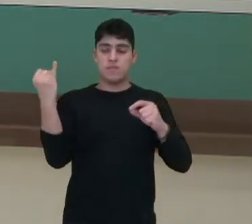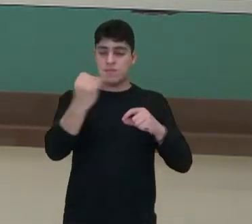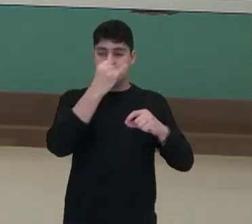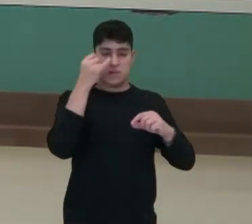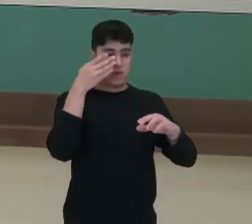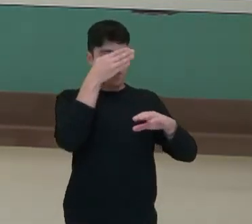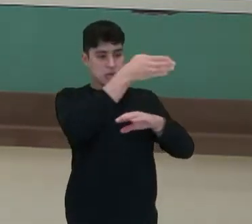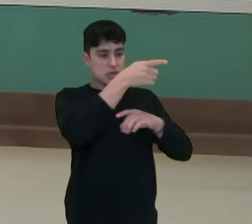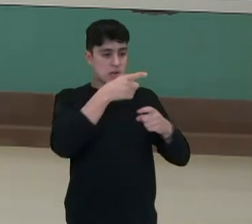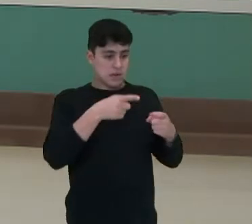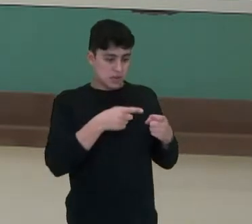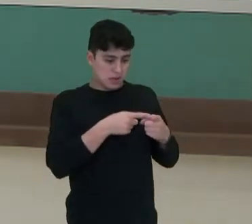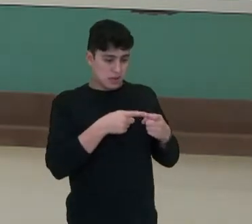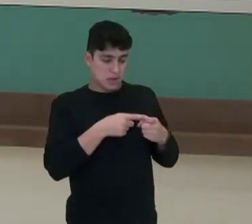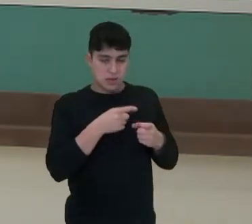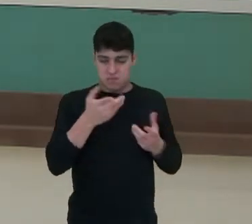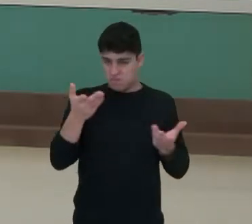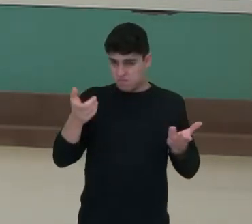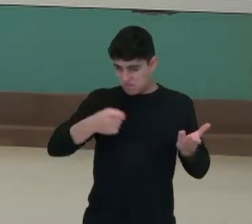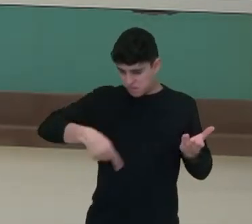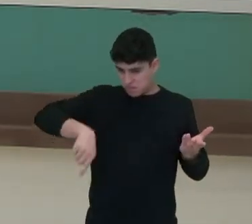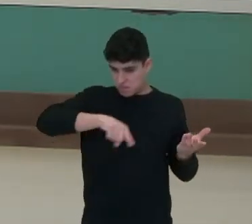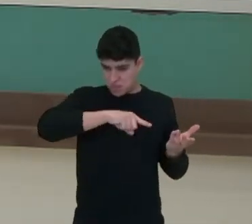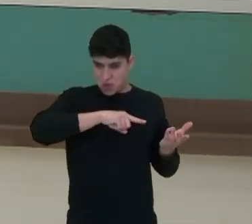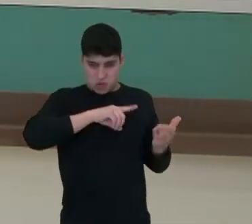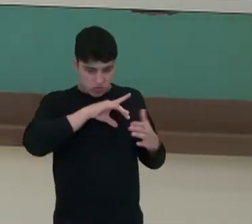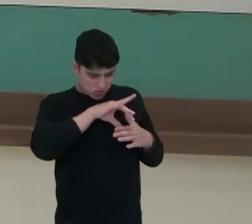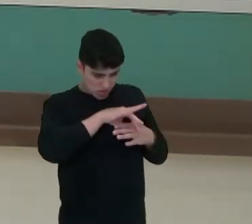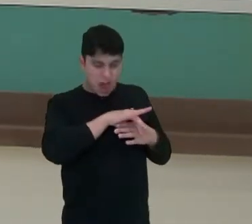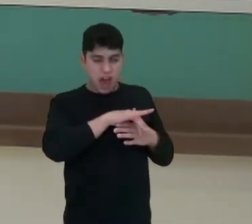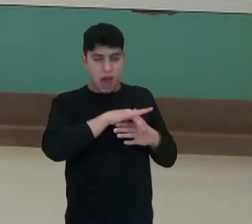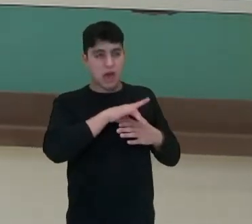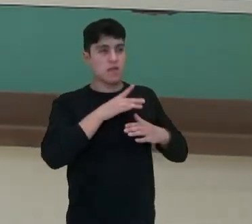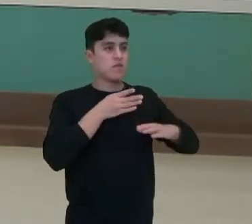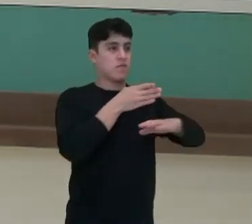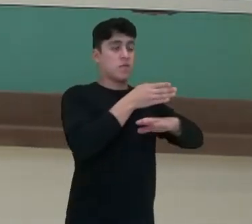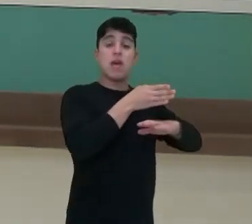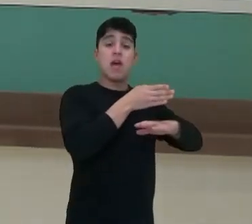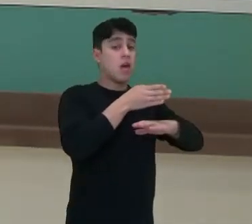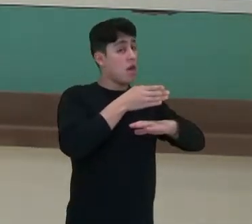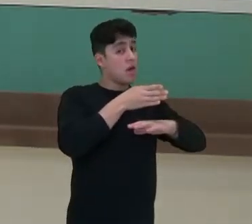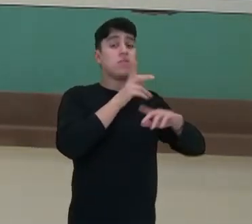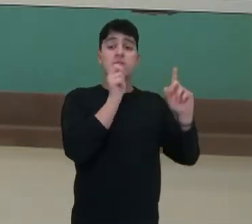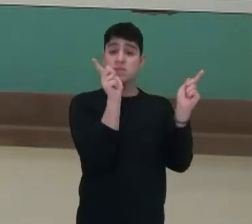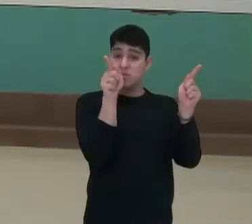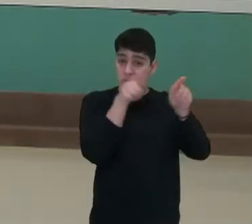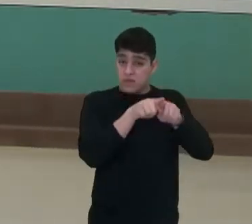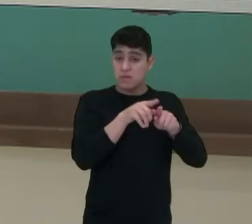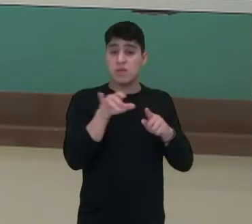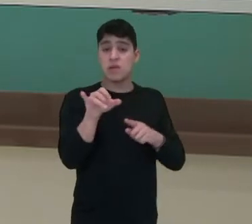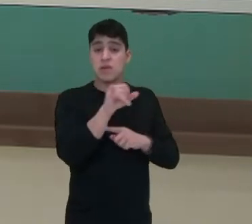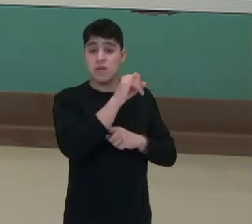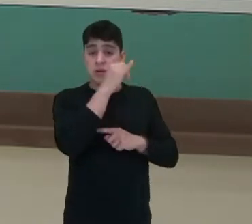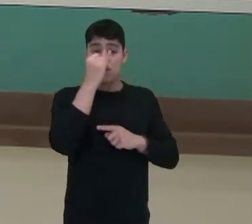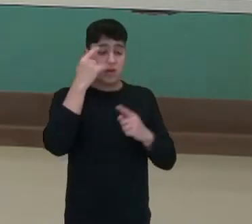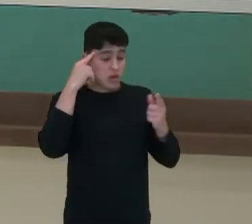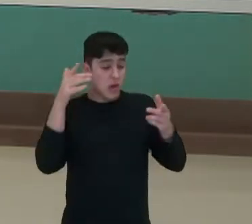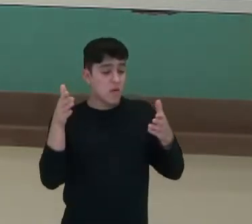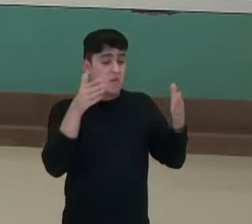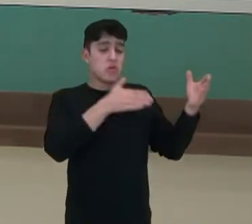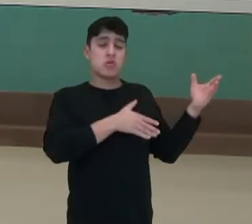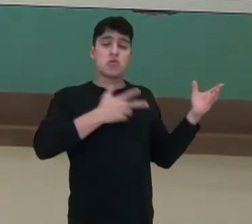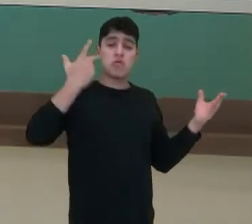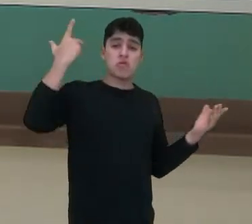Nós não vamos no médico só quando estamos doentes. É importante, é interessante fazer exames de rotina. Por